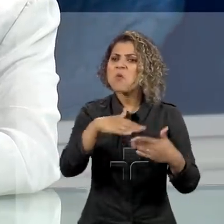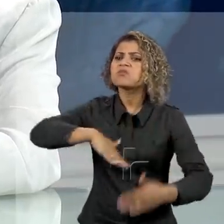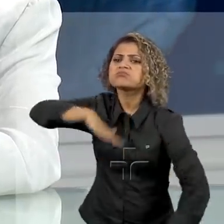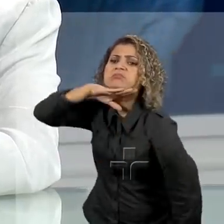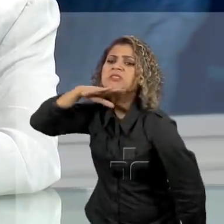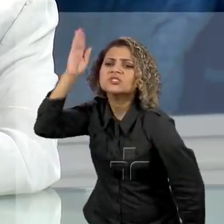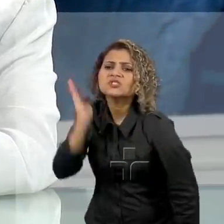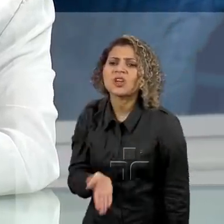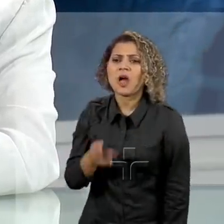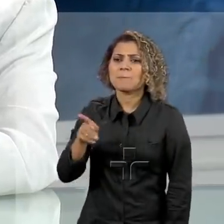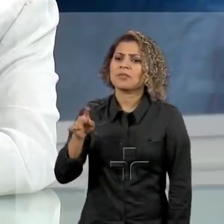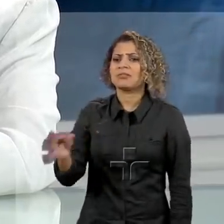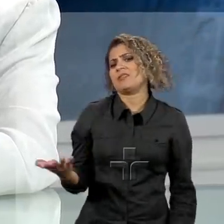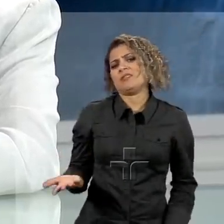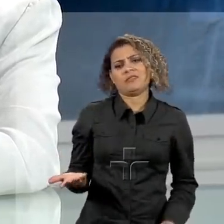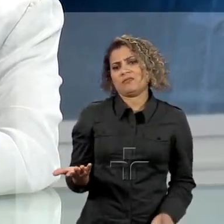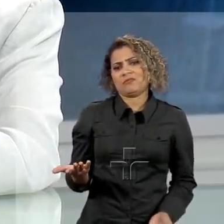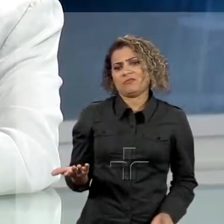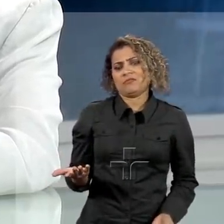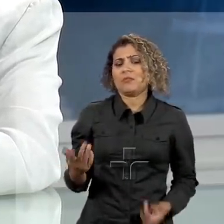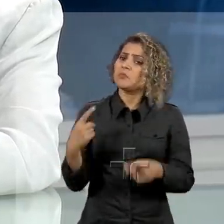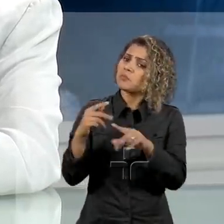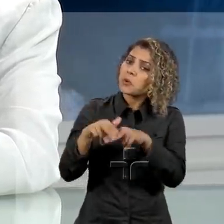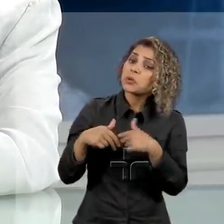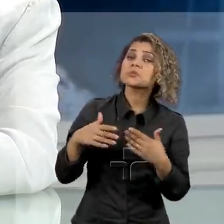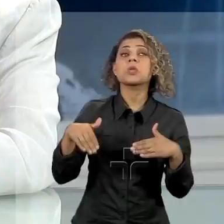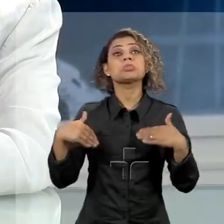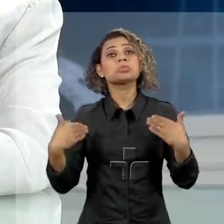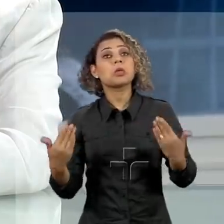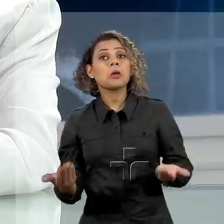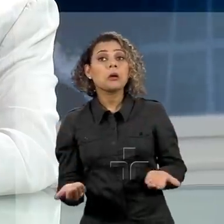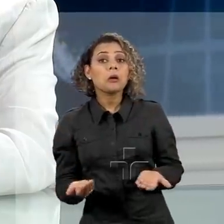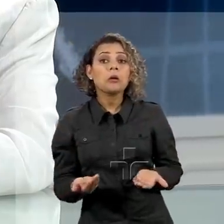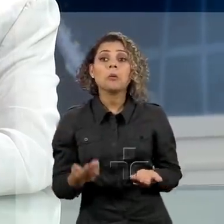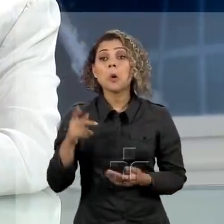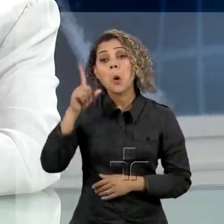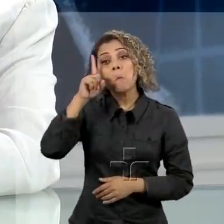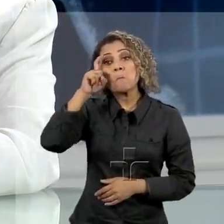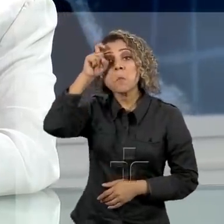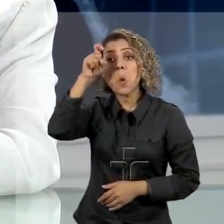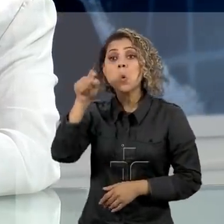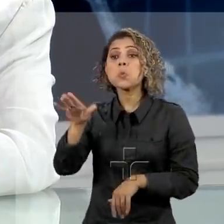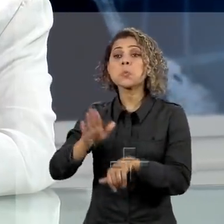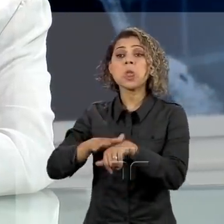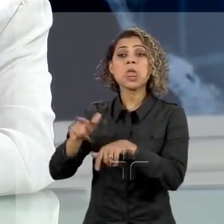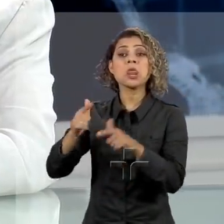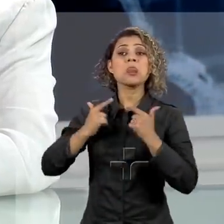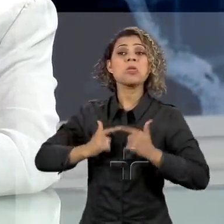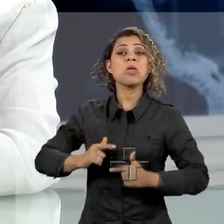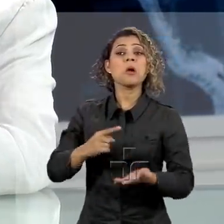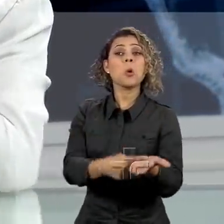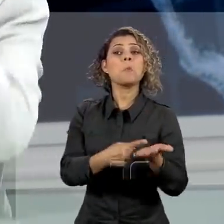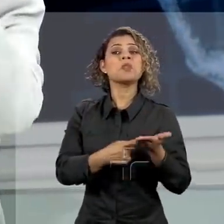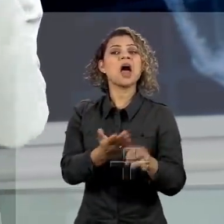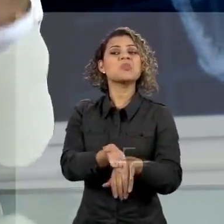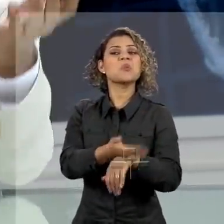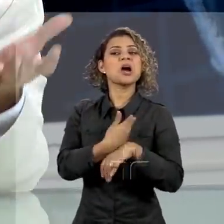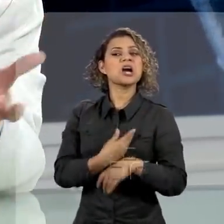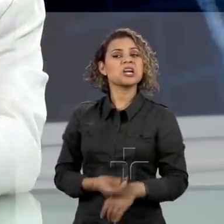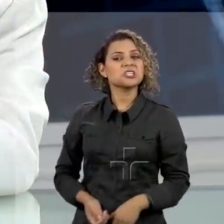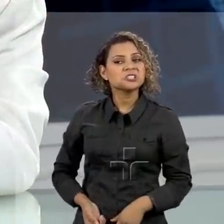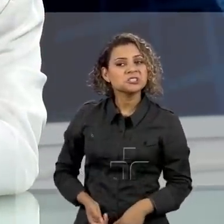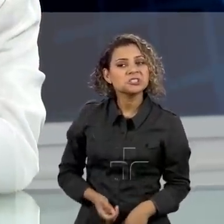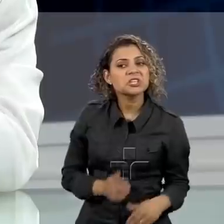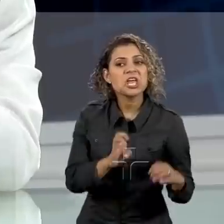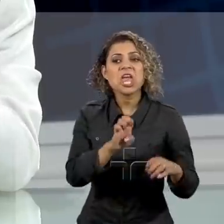começa a falar de que, então, levantar a hipótese que o Sérgio Moro seja envolvido, que era uma trama, que as elites